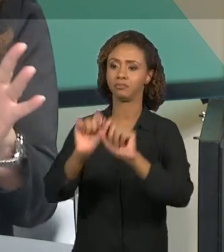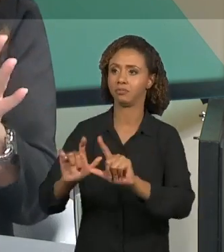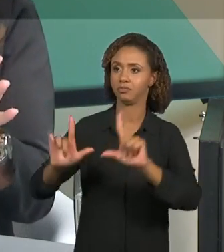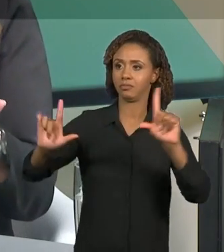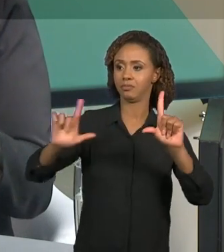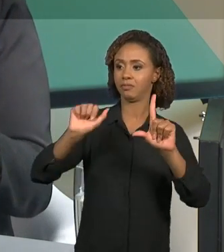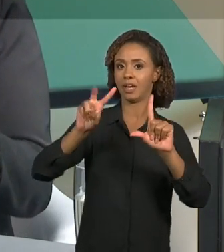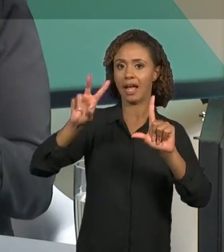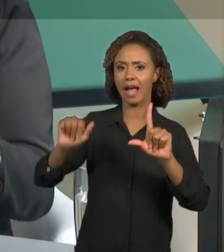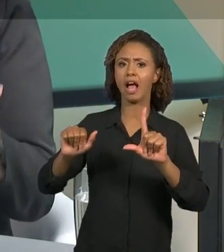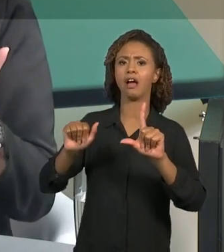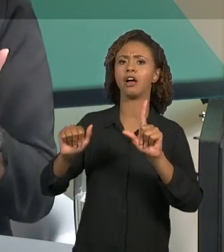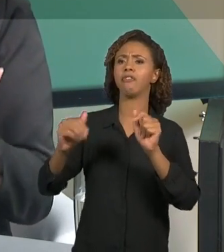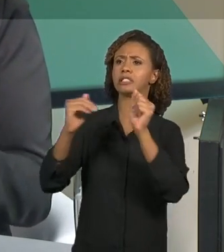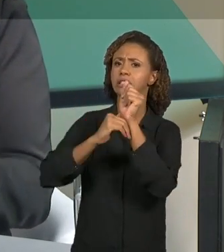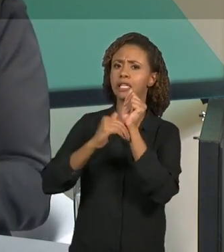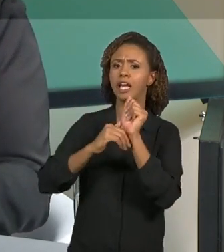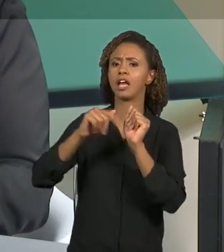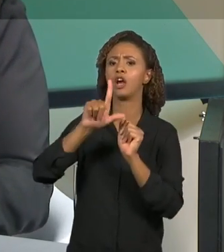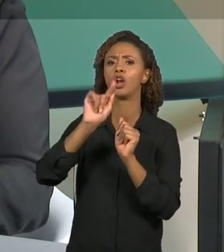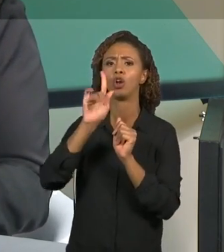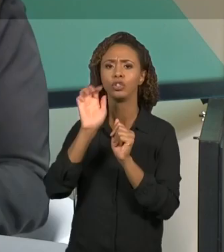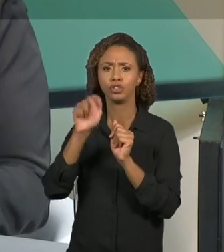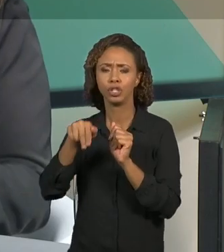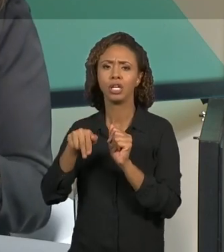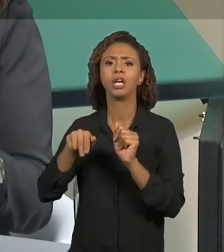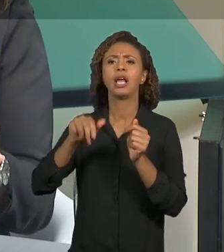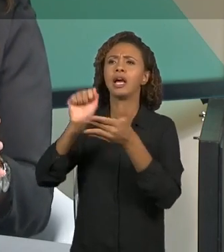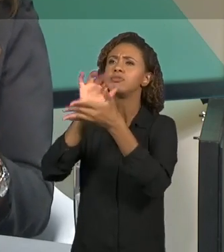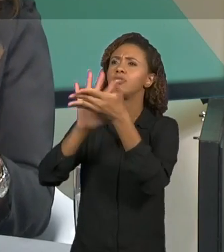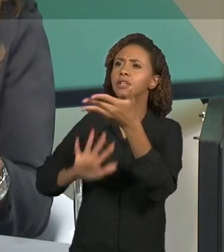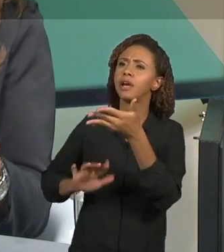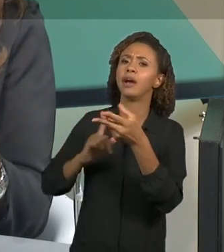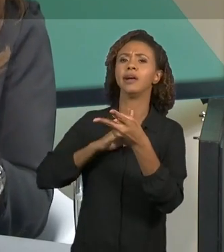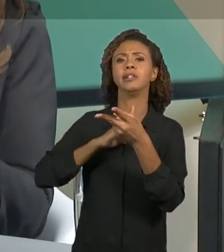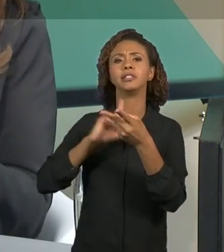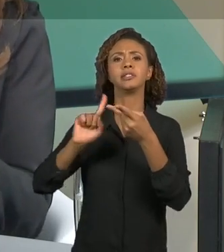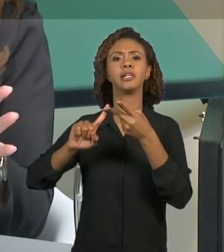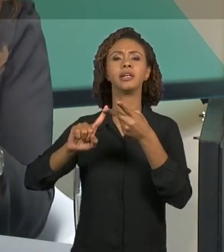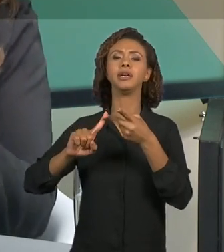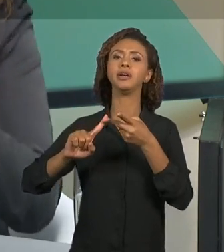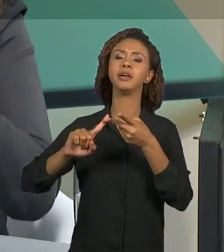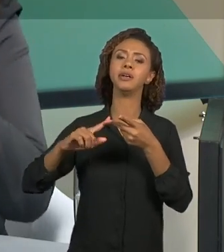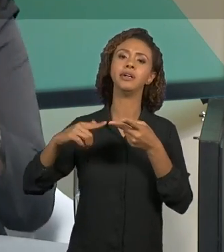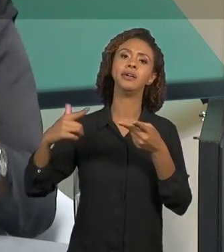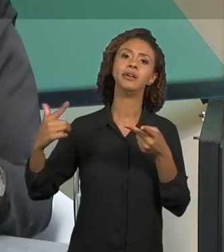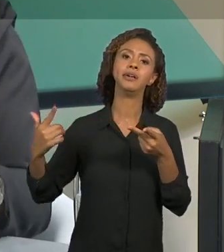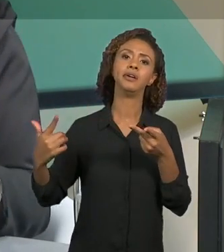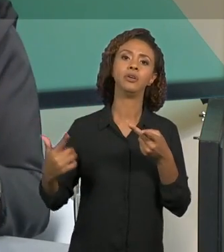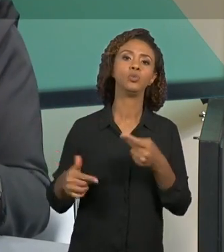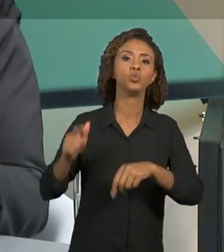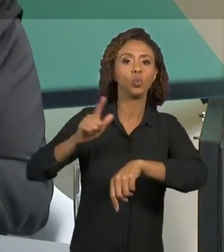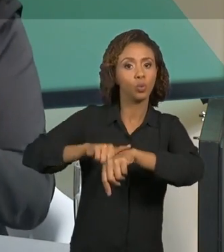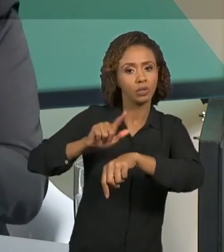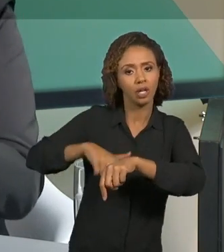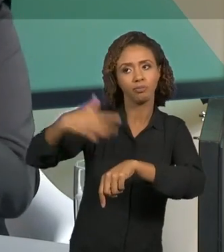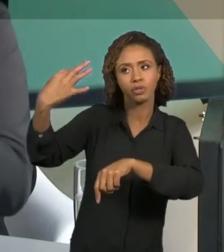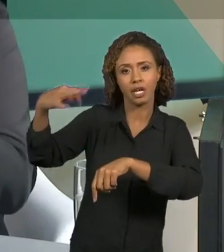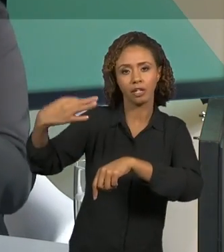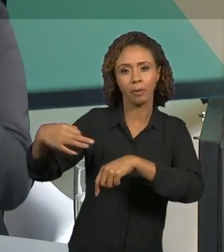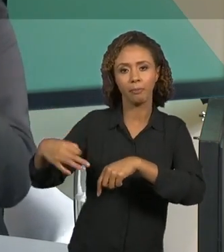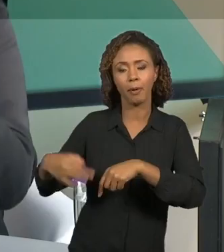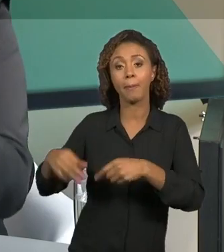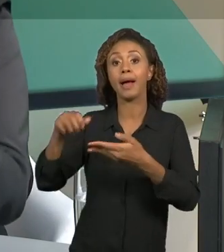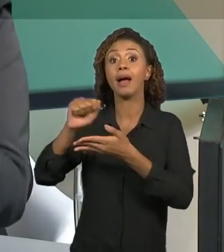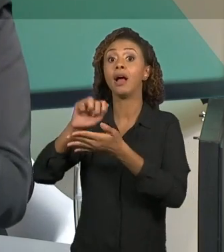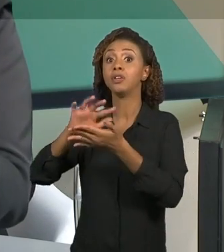recebeu login e senha temos as atividades temos atividades que vão acontecer no seu tempo no seu momento e